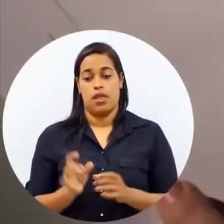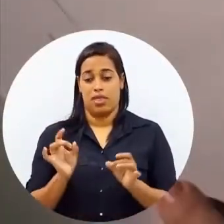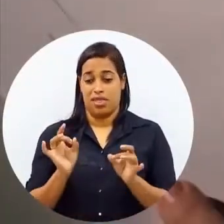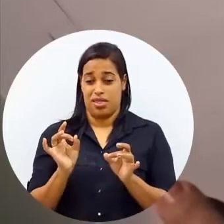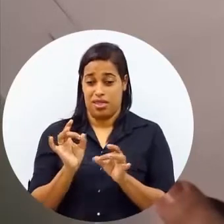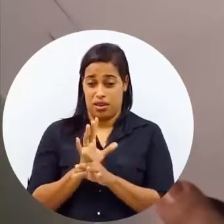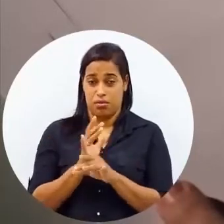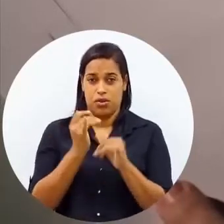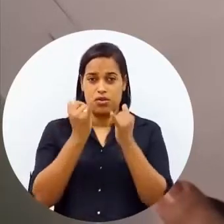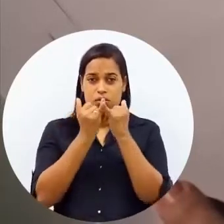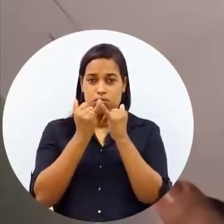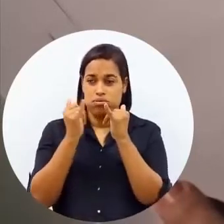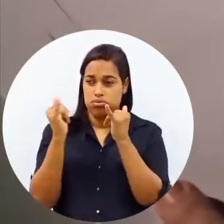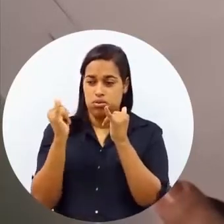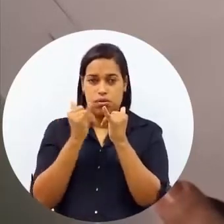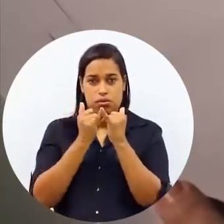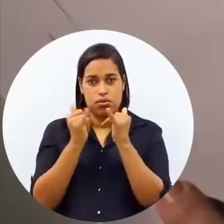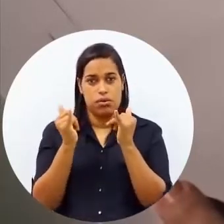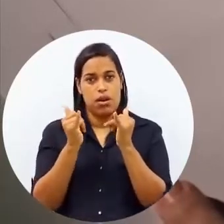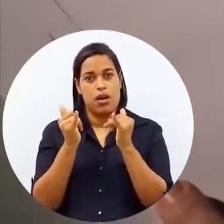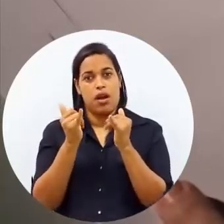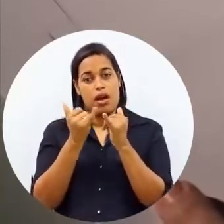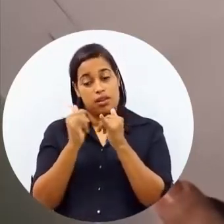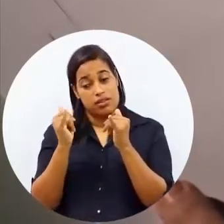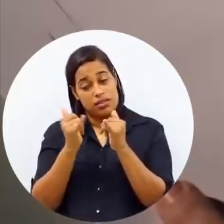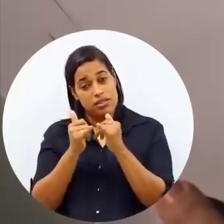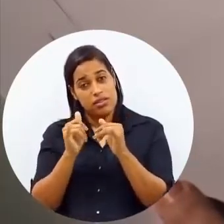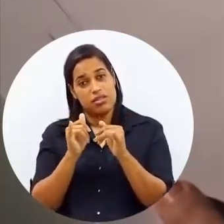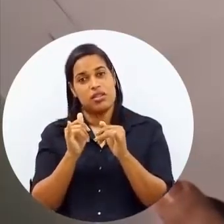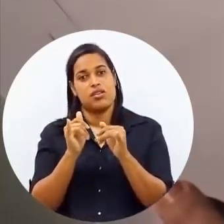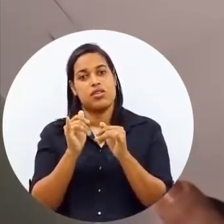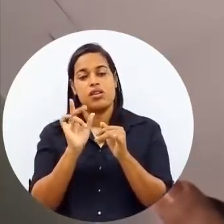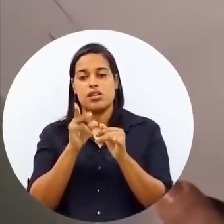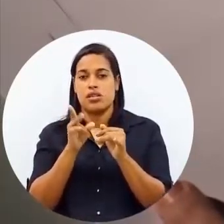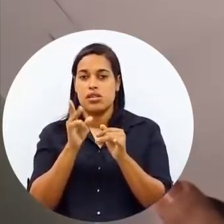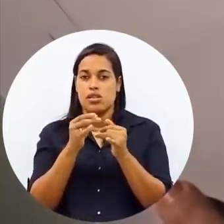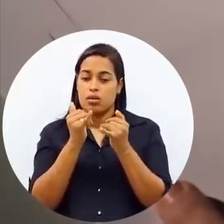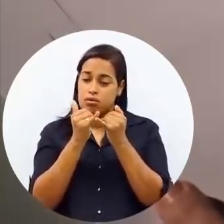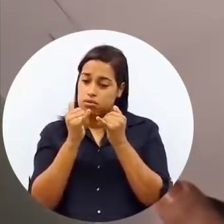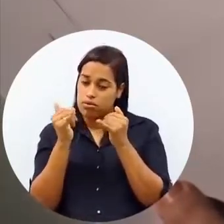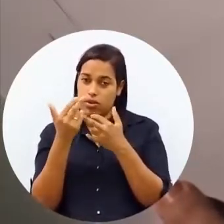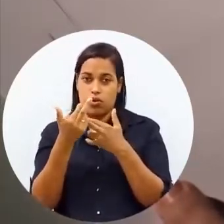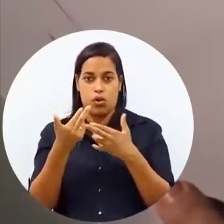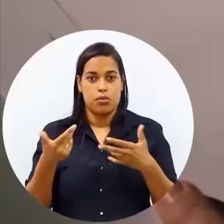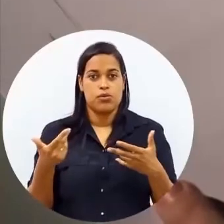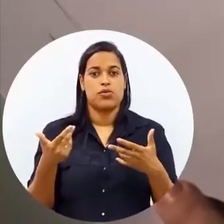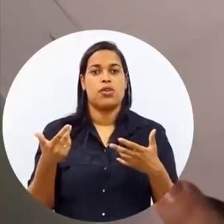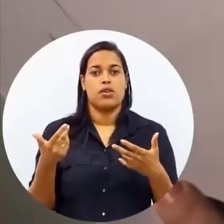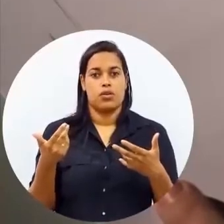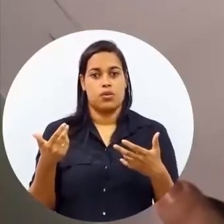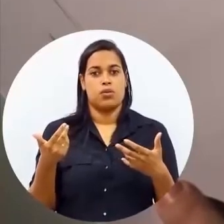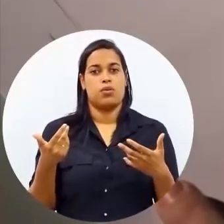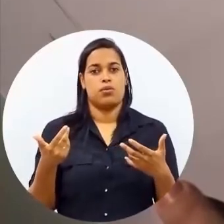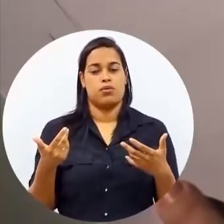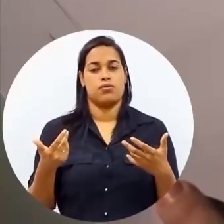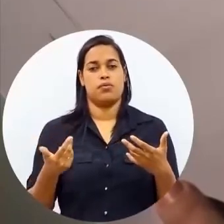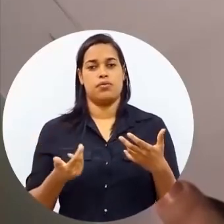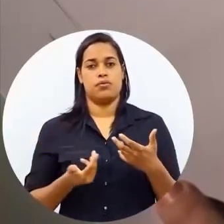Depois de traçado as linhas básicas de contorno do nosso objeto,